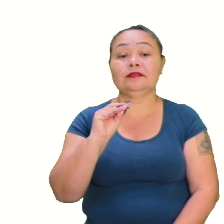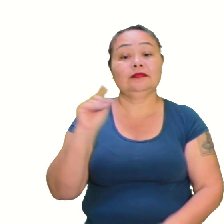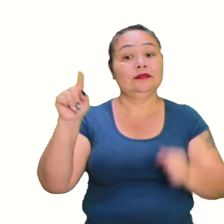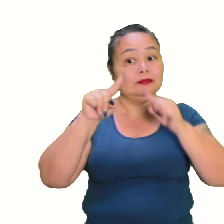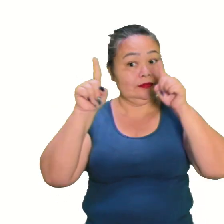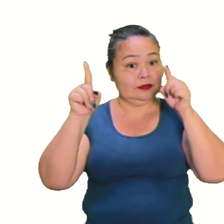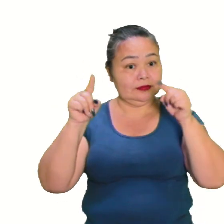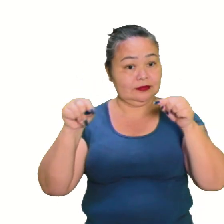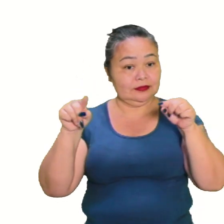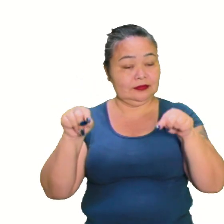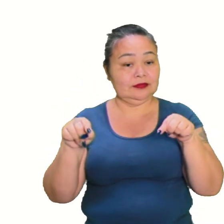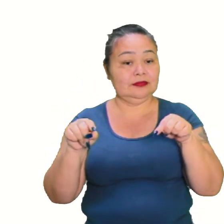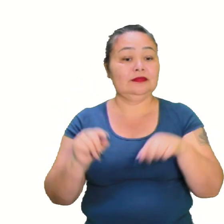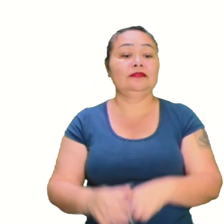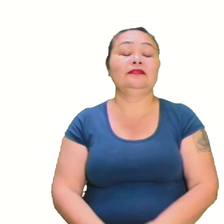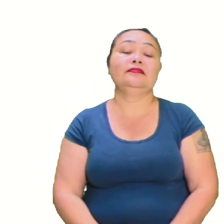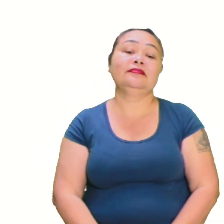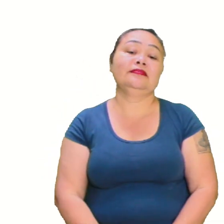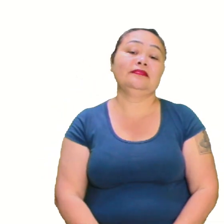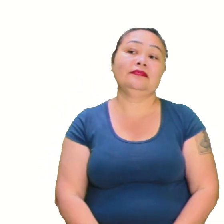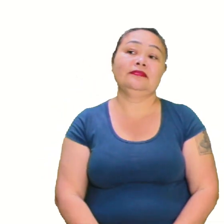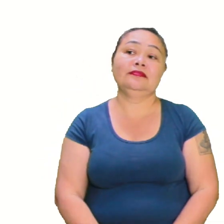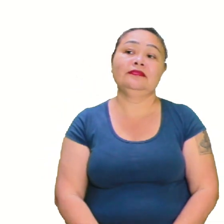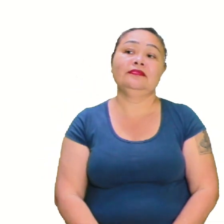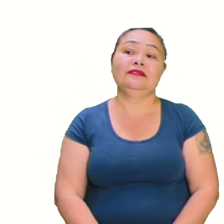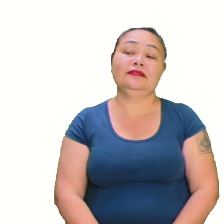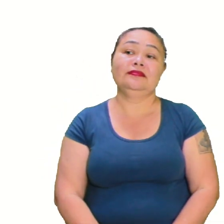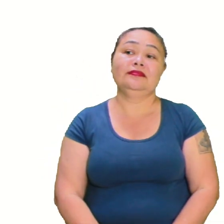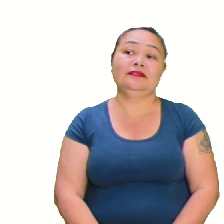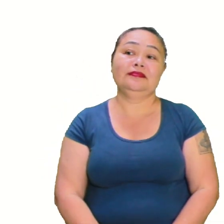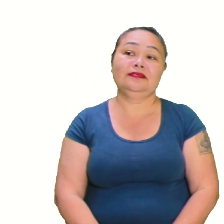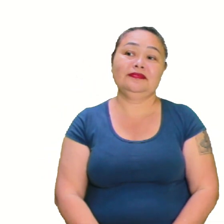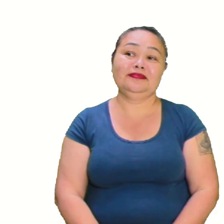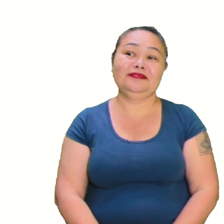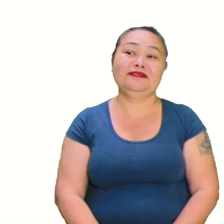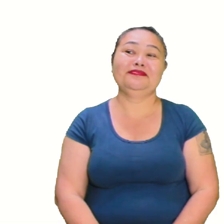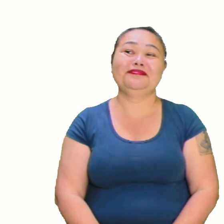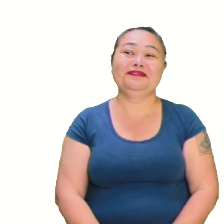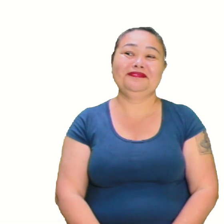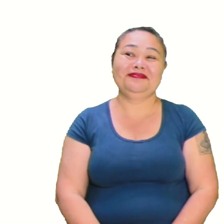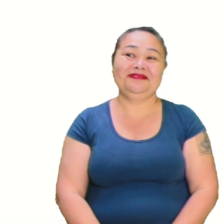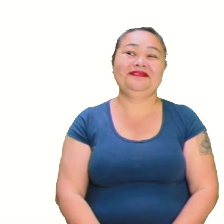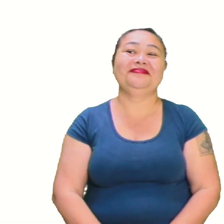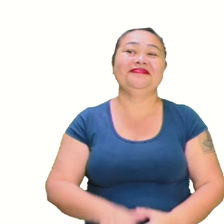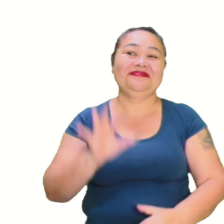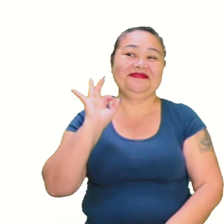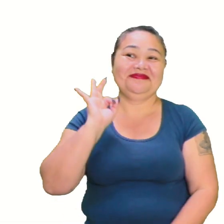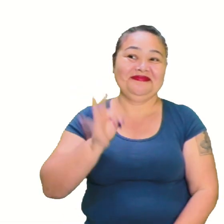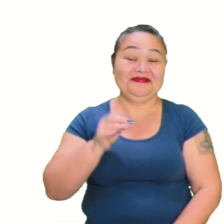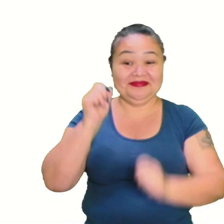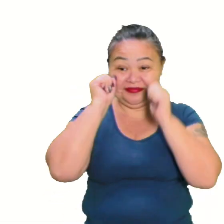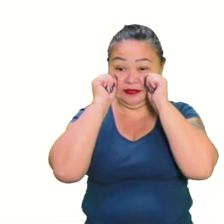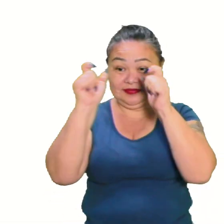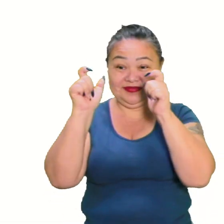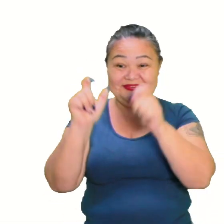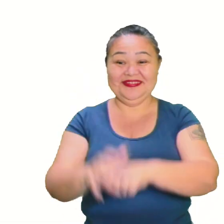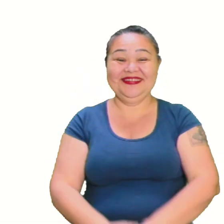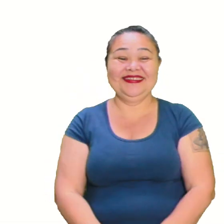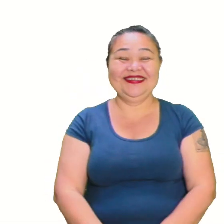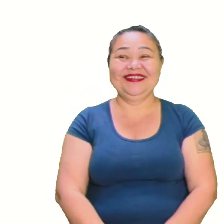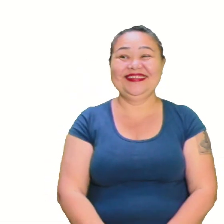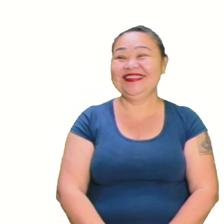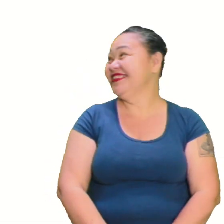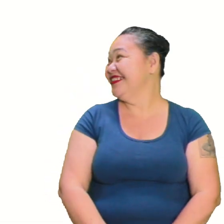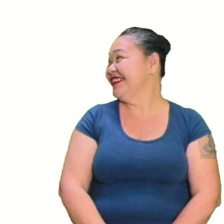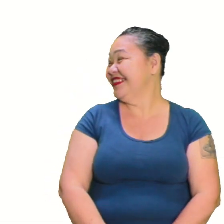chave. Chaves. Ah, não, parênteses. Chaves é o conjunto. Presta atenção. Muito